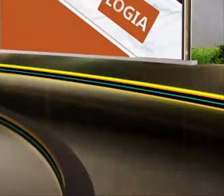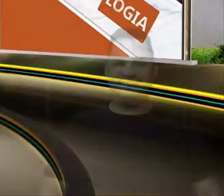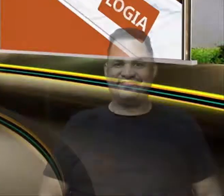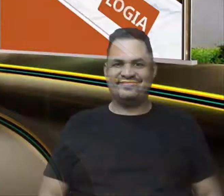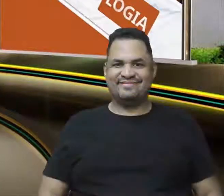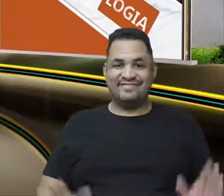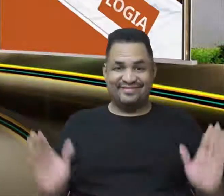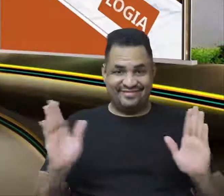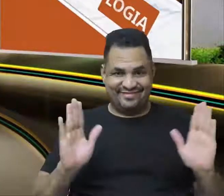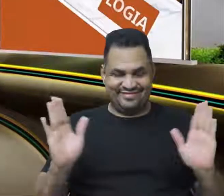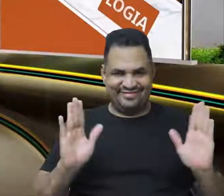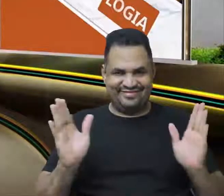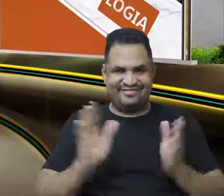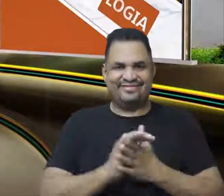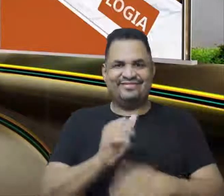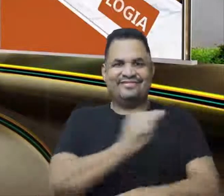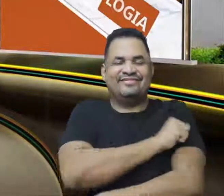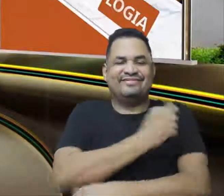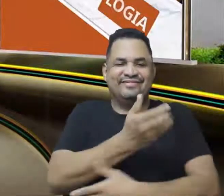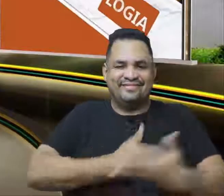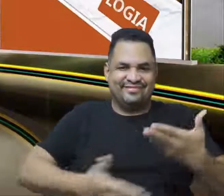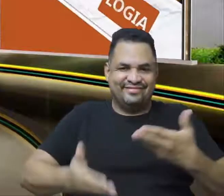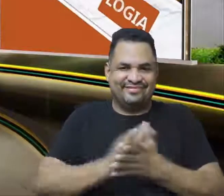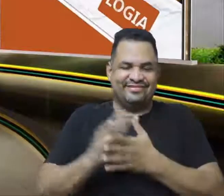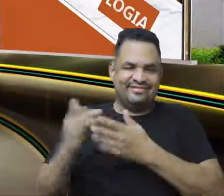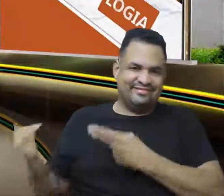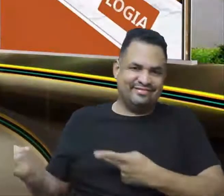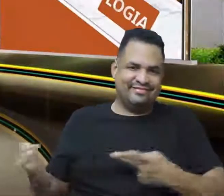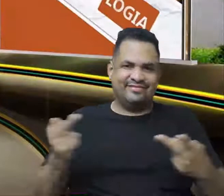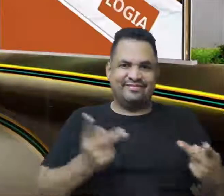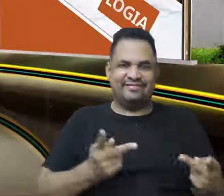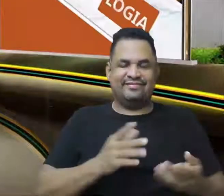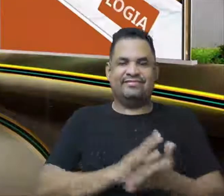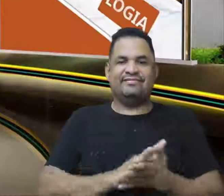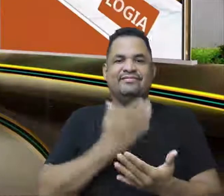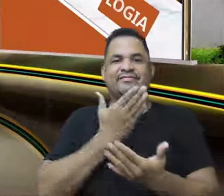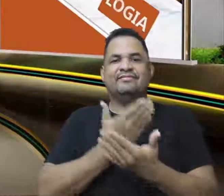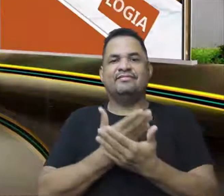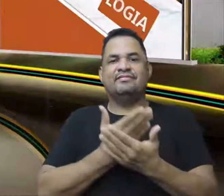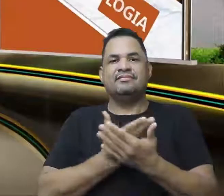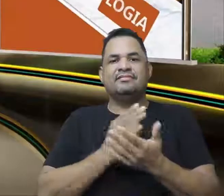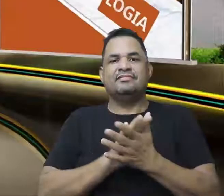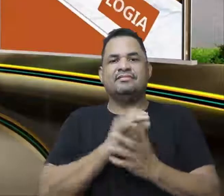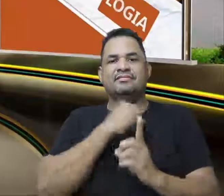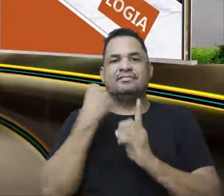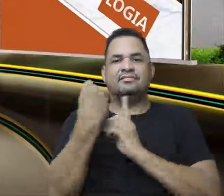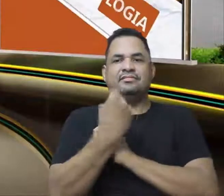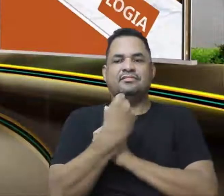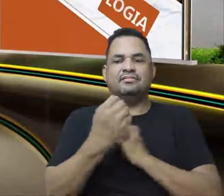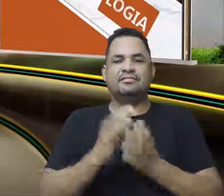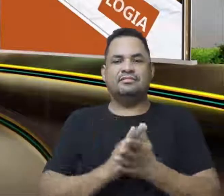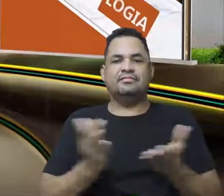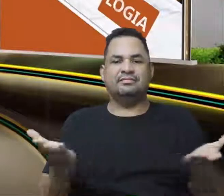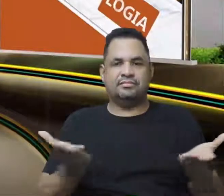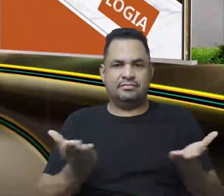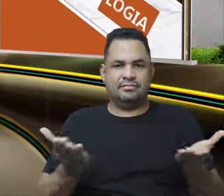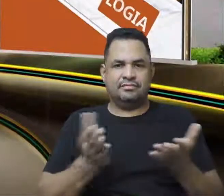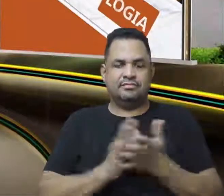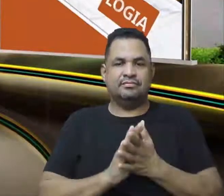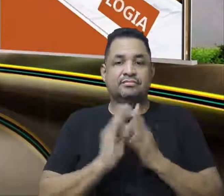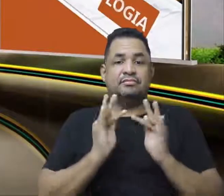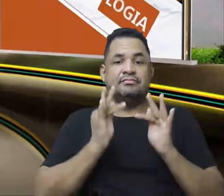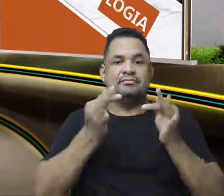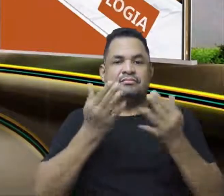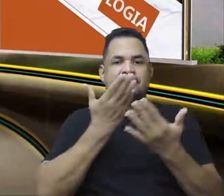o Olá galerinha da mediação sejam bem-vindos para mais uma aula de sociologia e hoje a